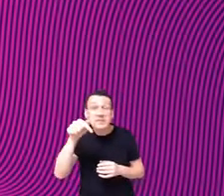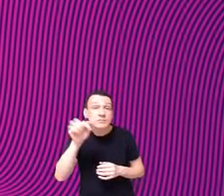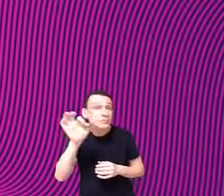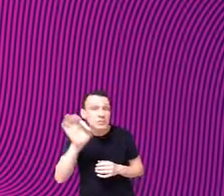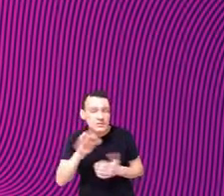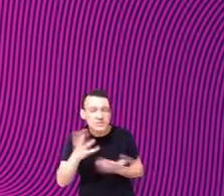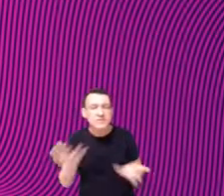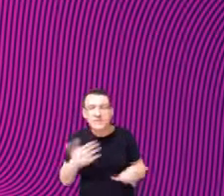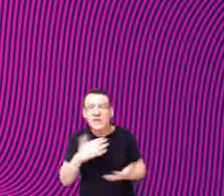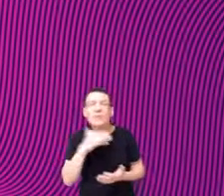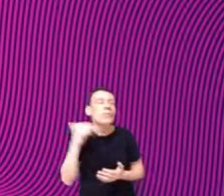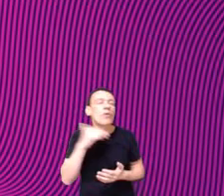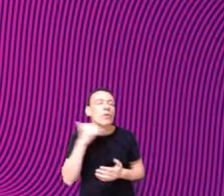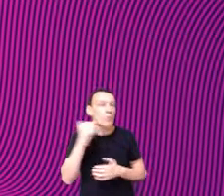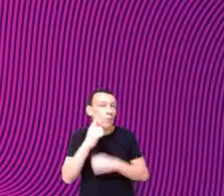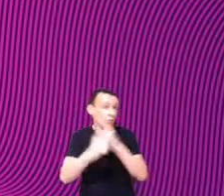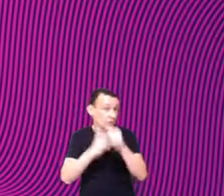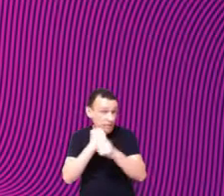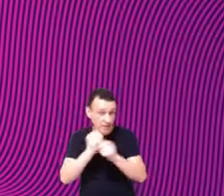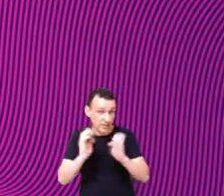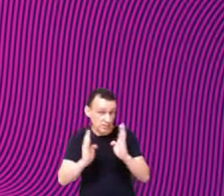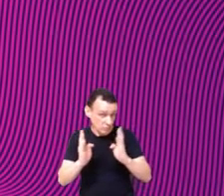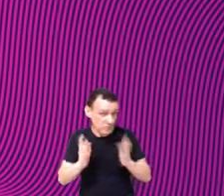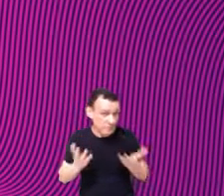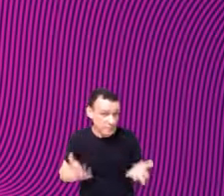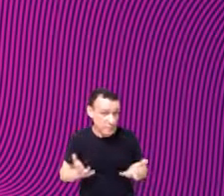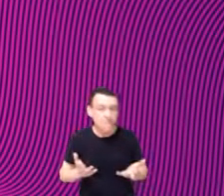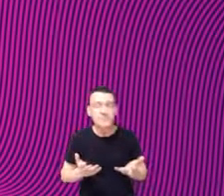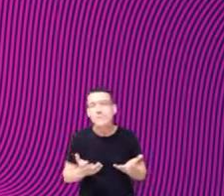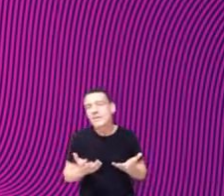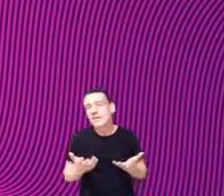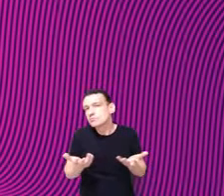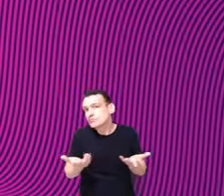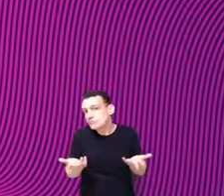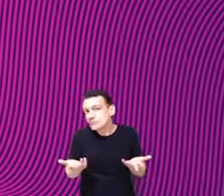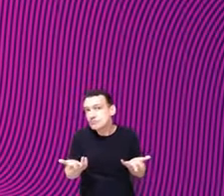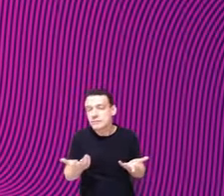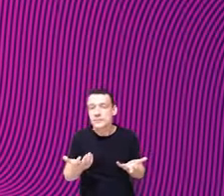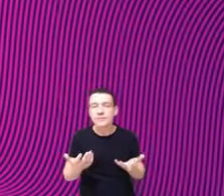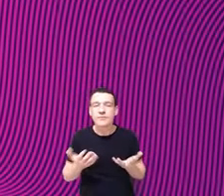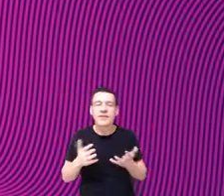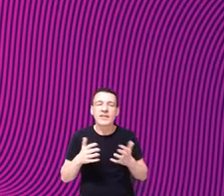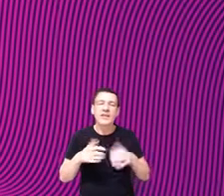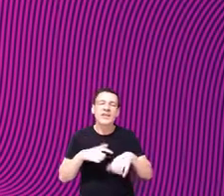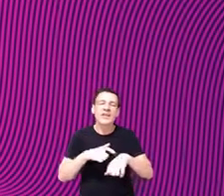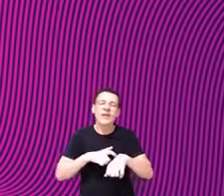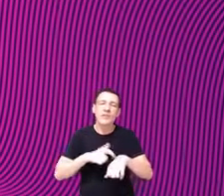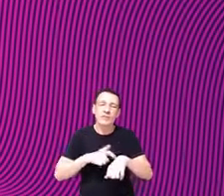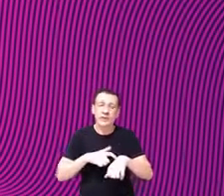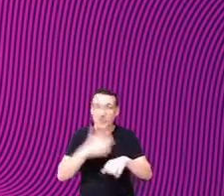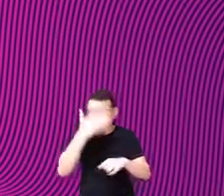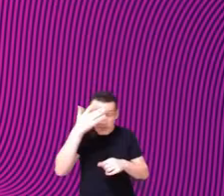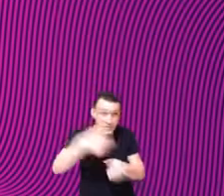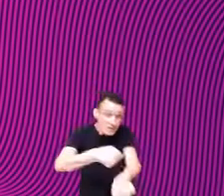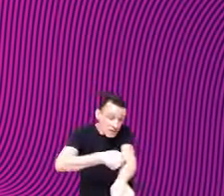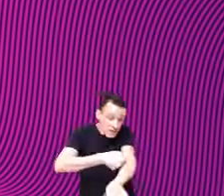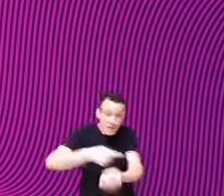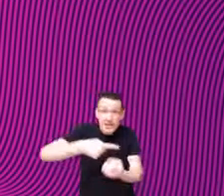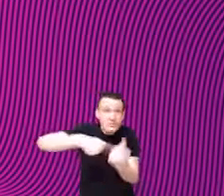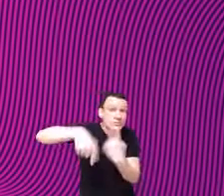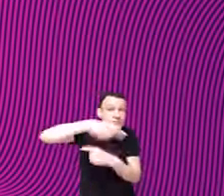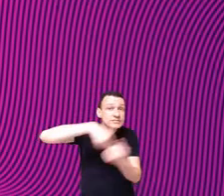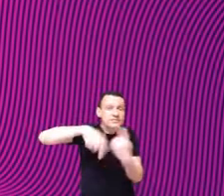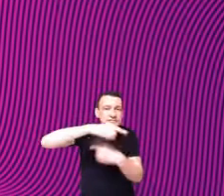mortalidade anual, ou seja, né, o tempo de vida de um paciente em diálise, ele